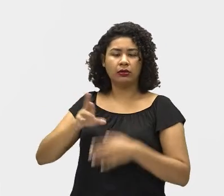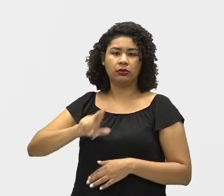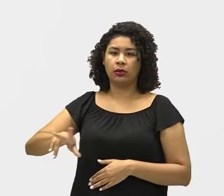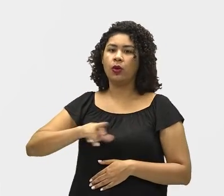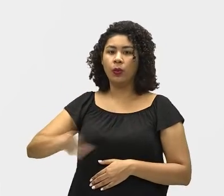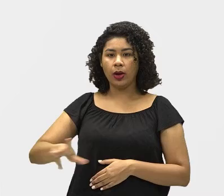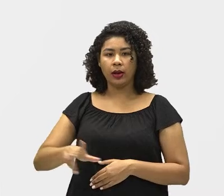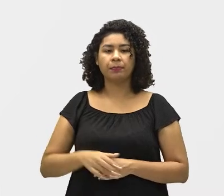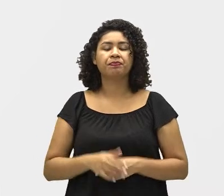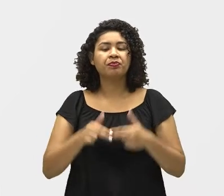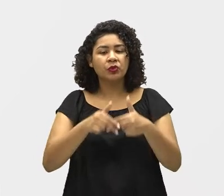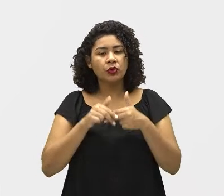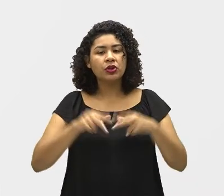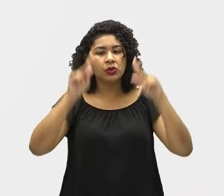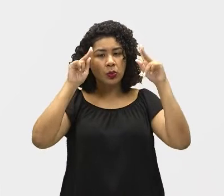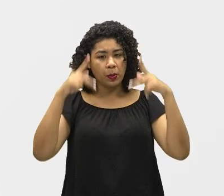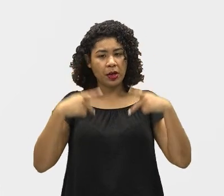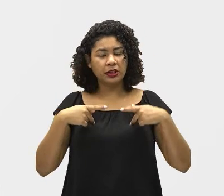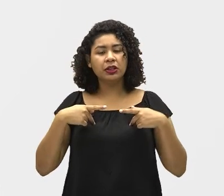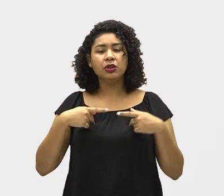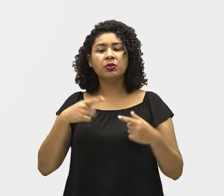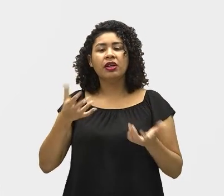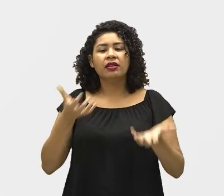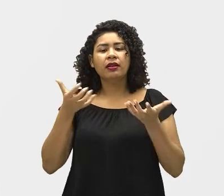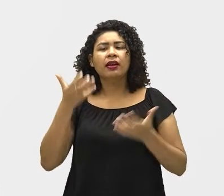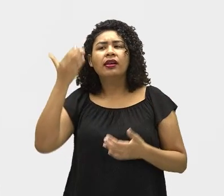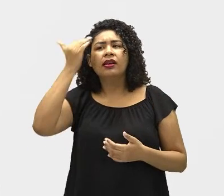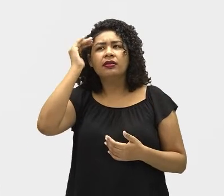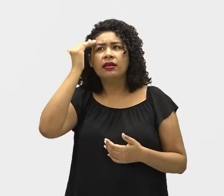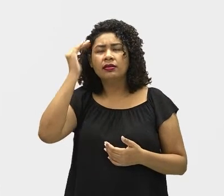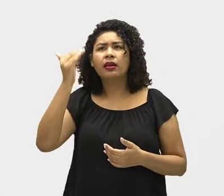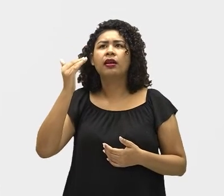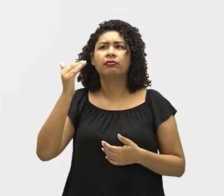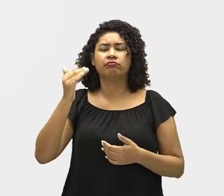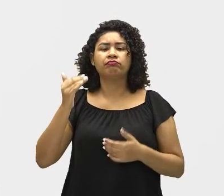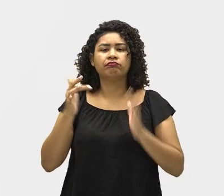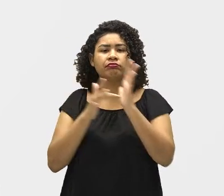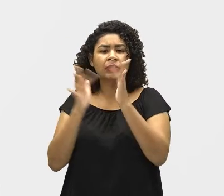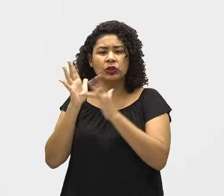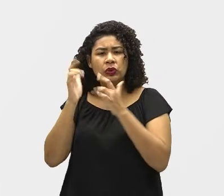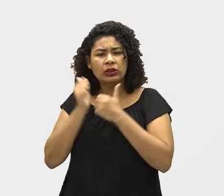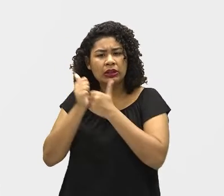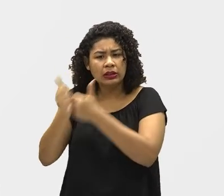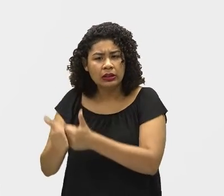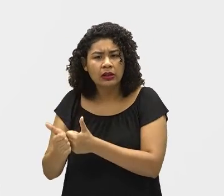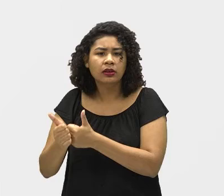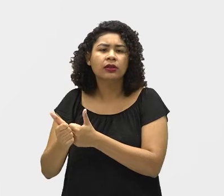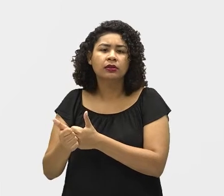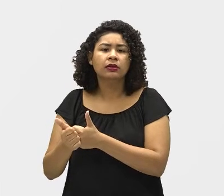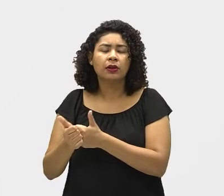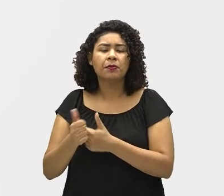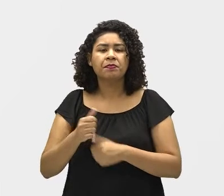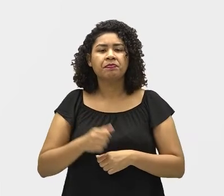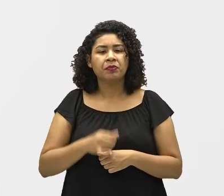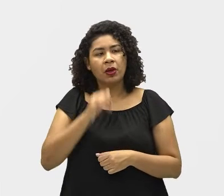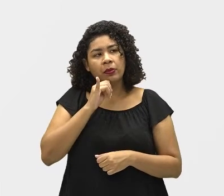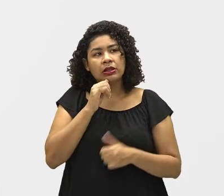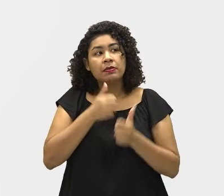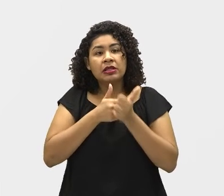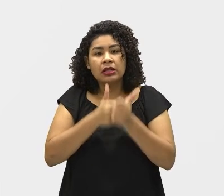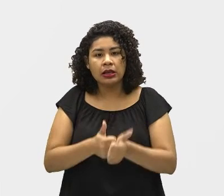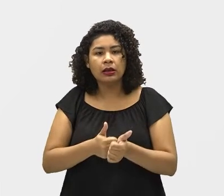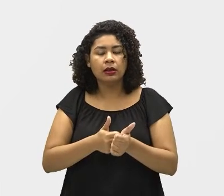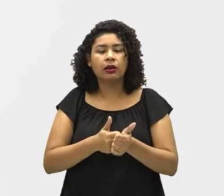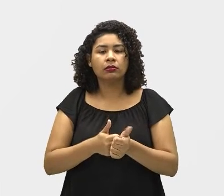buscavam interpretar o cristianismo utilizando escritos de autores da antiguidade como Platão. Observa